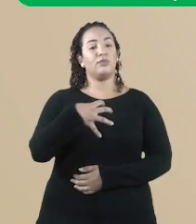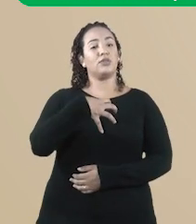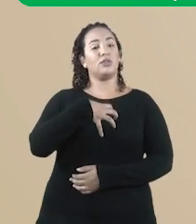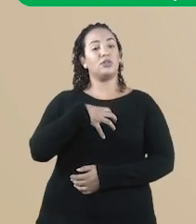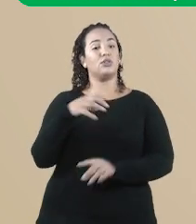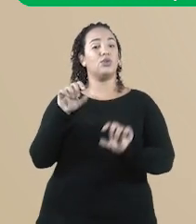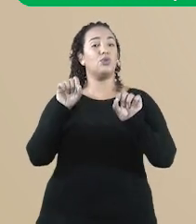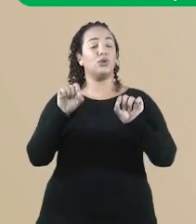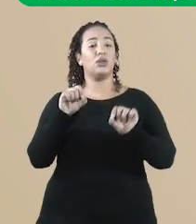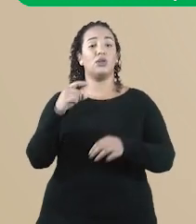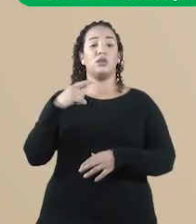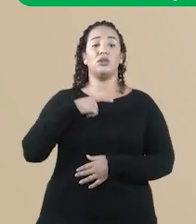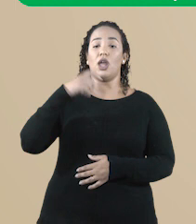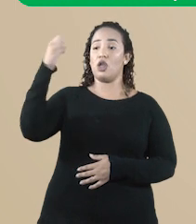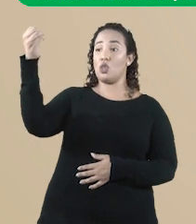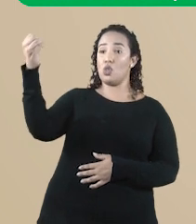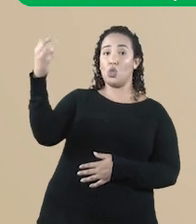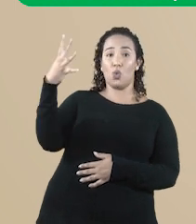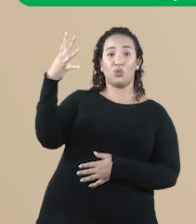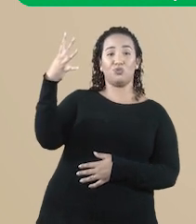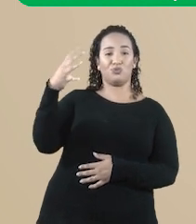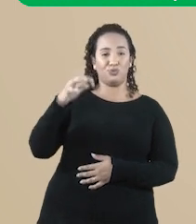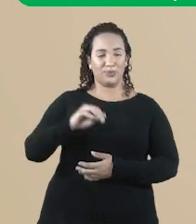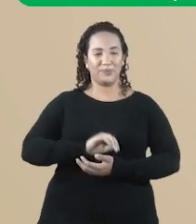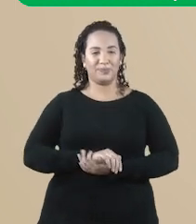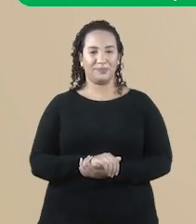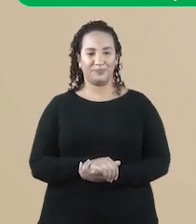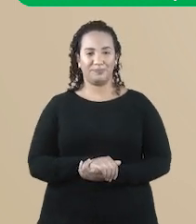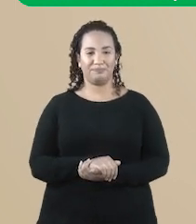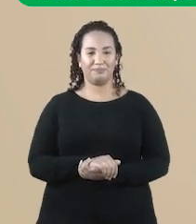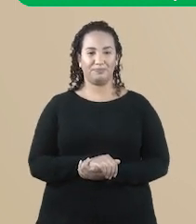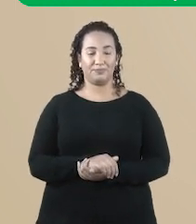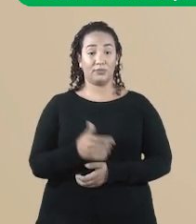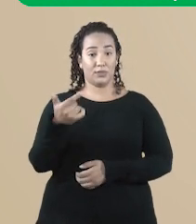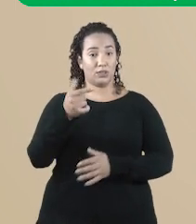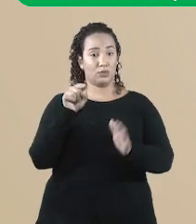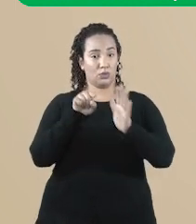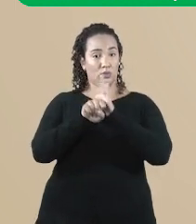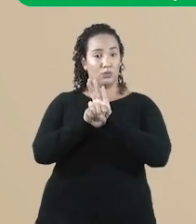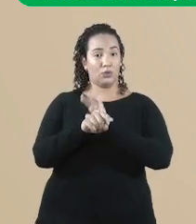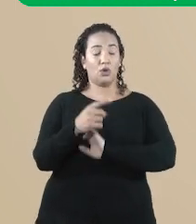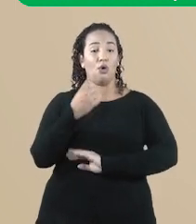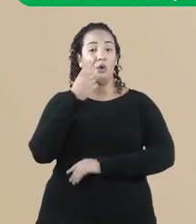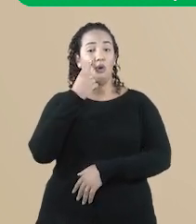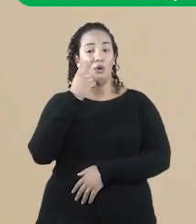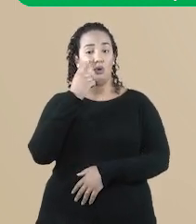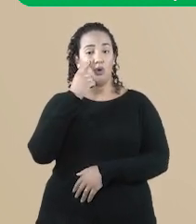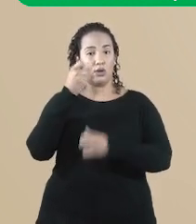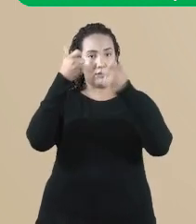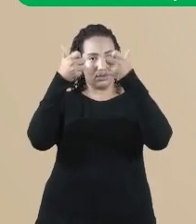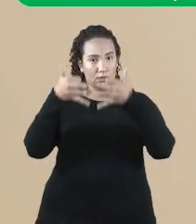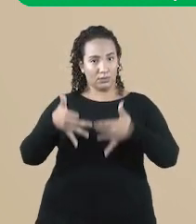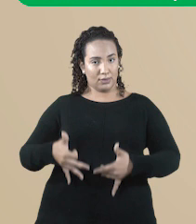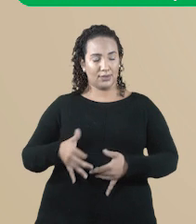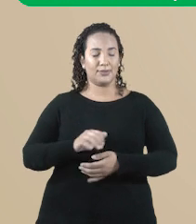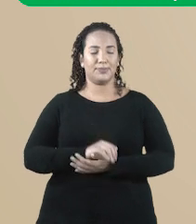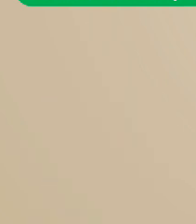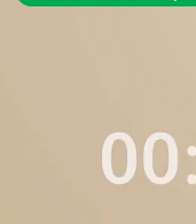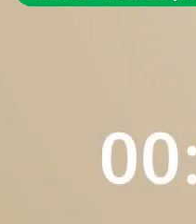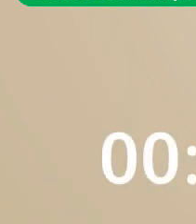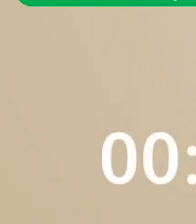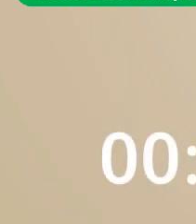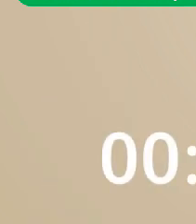O sentido usado foi em que há luz ou claridade. Questão 2. Observe o verbete a